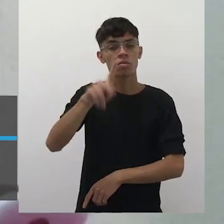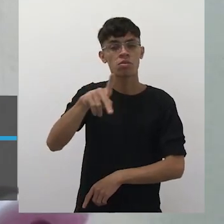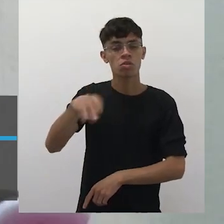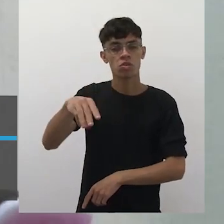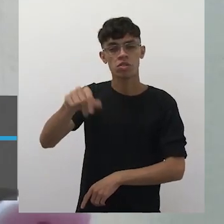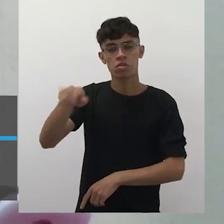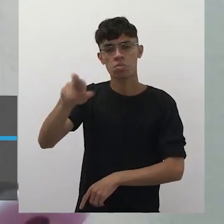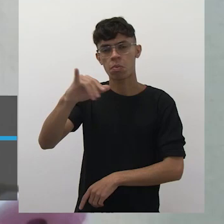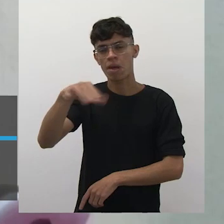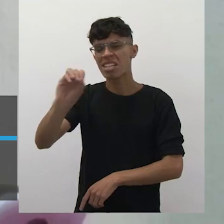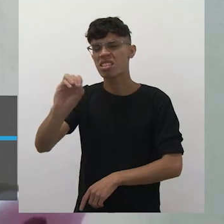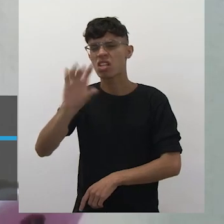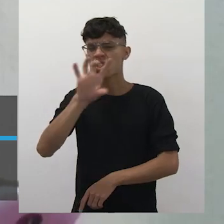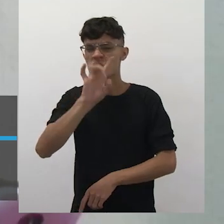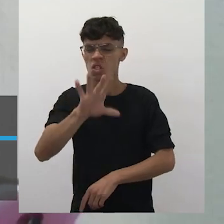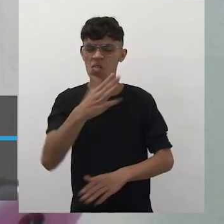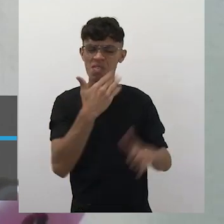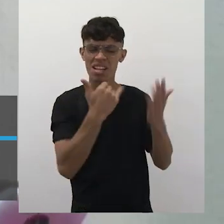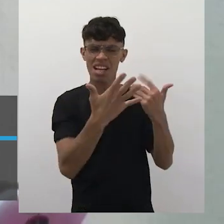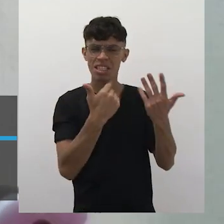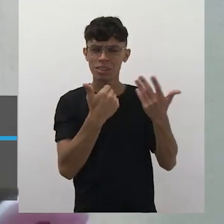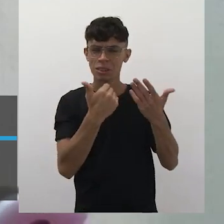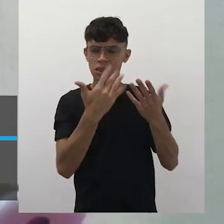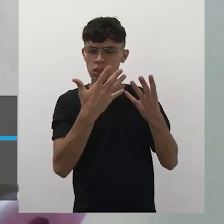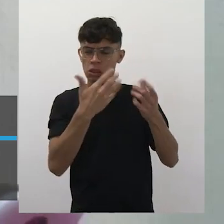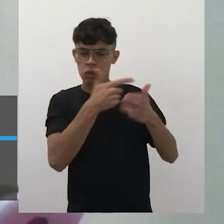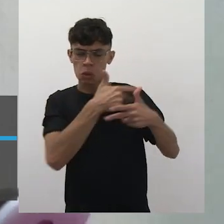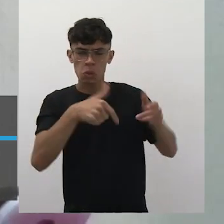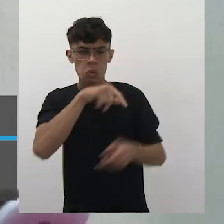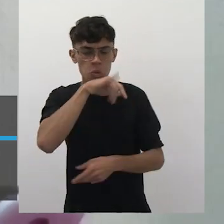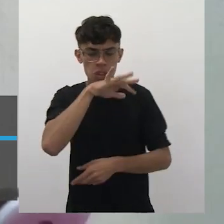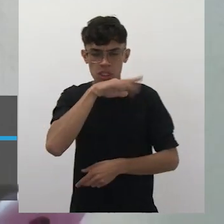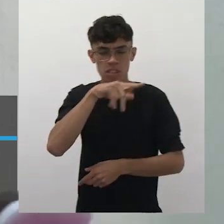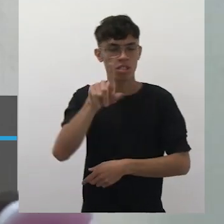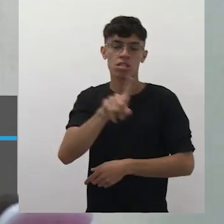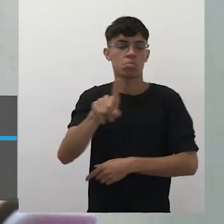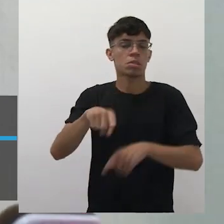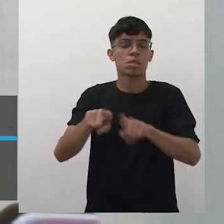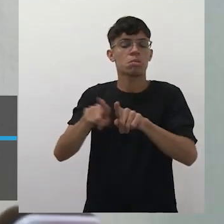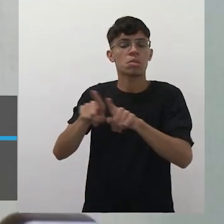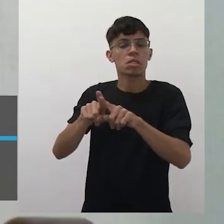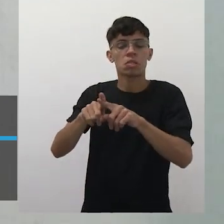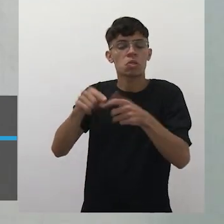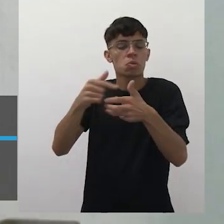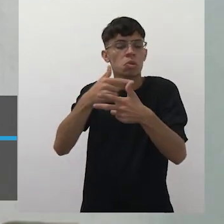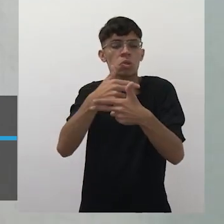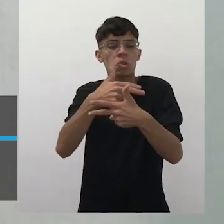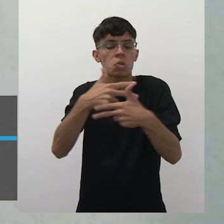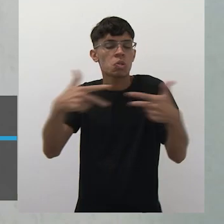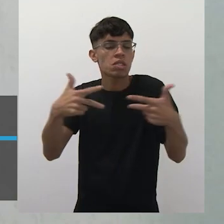só falar de desgraça, mas nos ganhos para a humanidade na preservação.